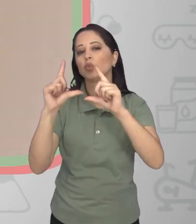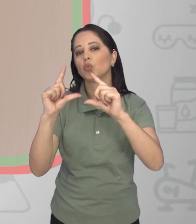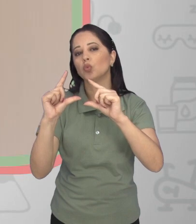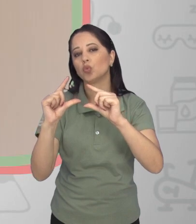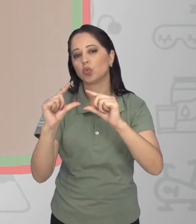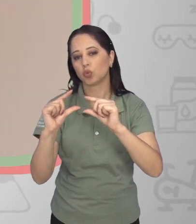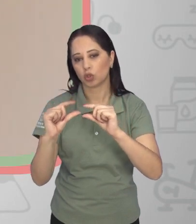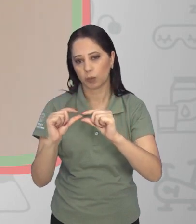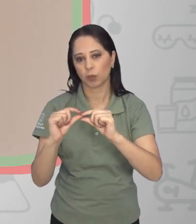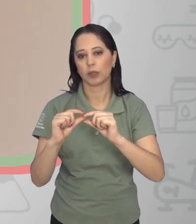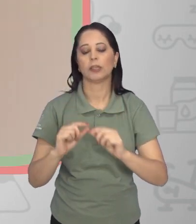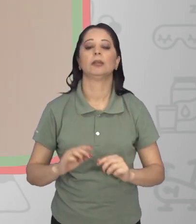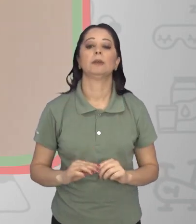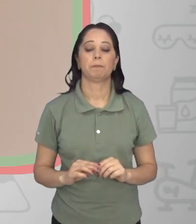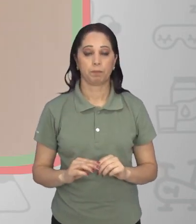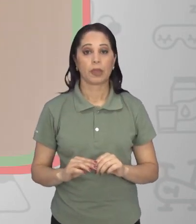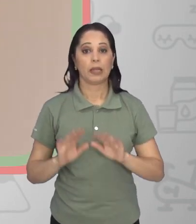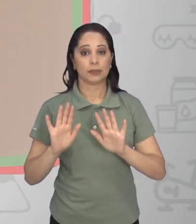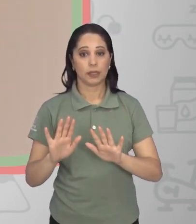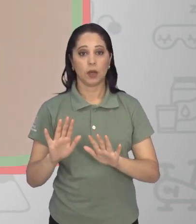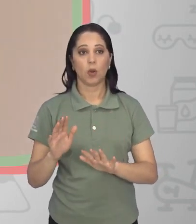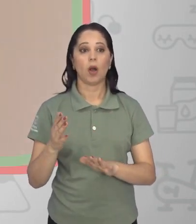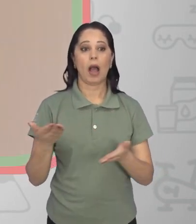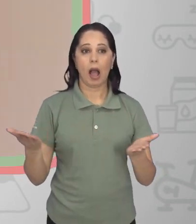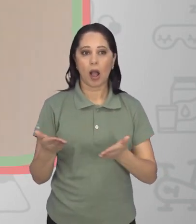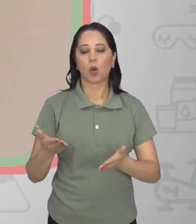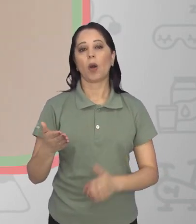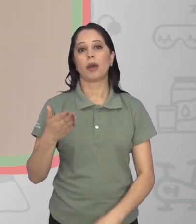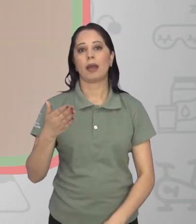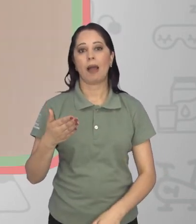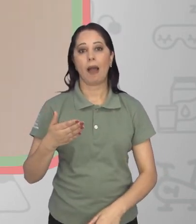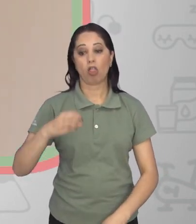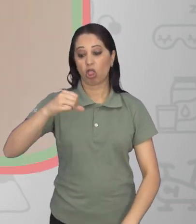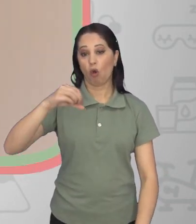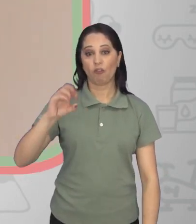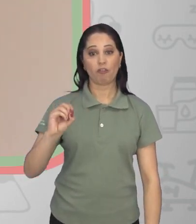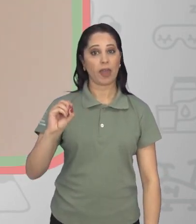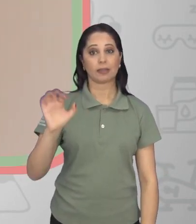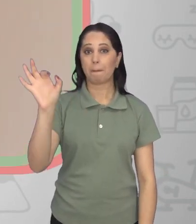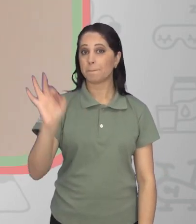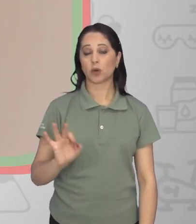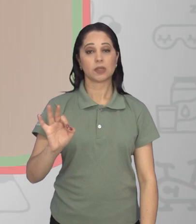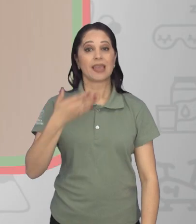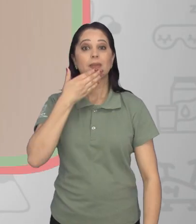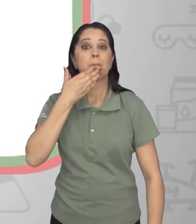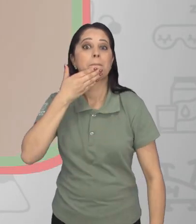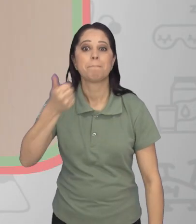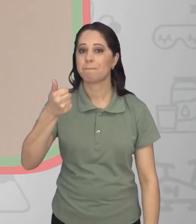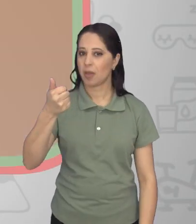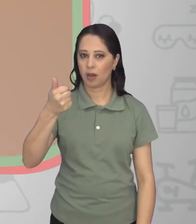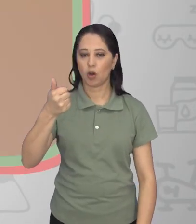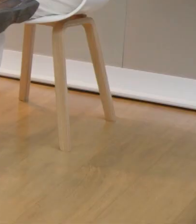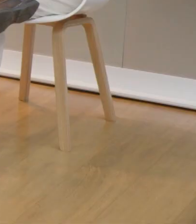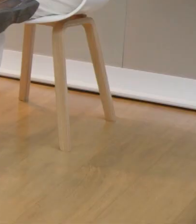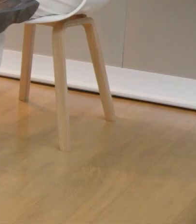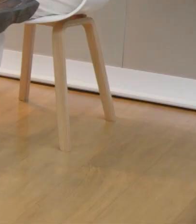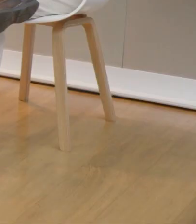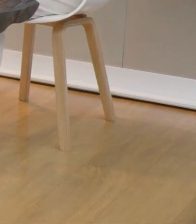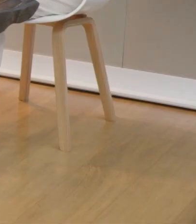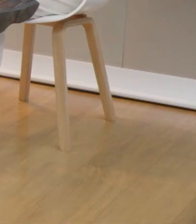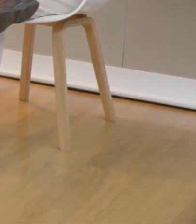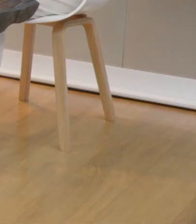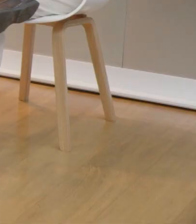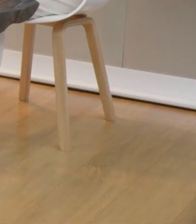dosar a medicação, para ter uma medicação mais eficaz. Após isso, eu tive uma melhora de praticamente 90%. Isso é um pouquinho da minha